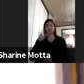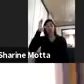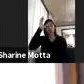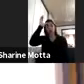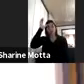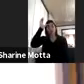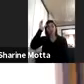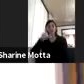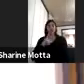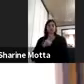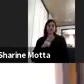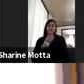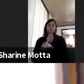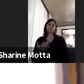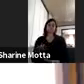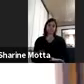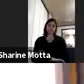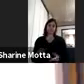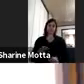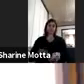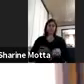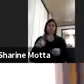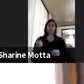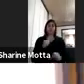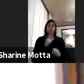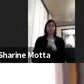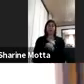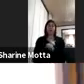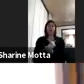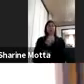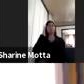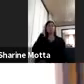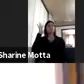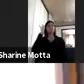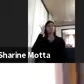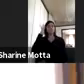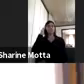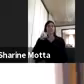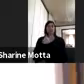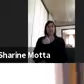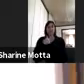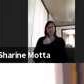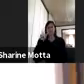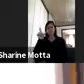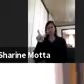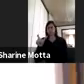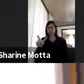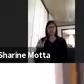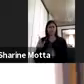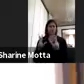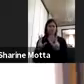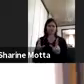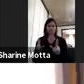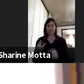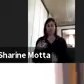aqui pensar, parar e pensar, gente, eu não posso ser uma dessas pessoas. Eu não